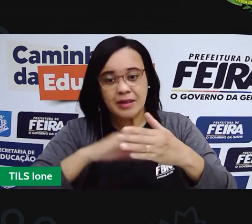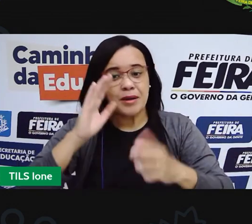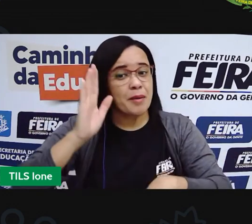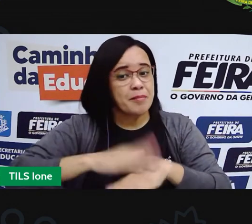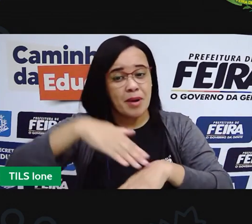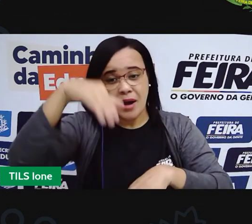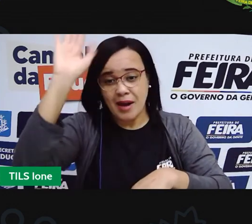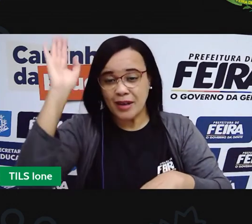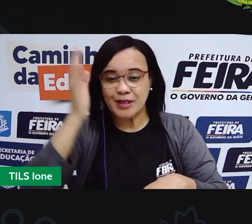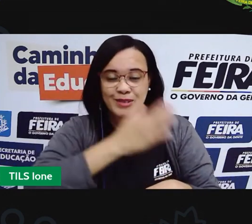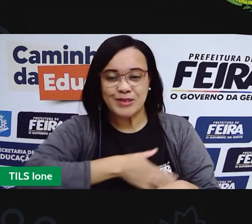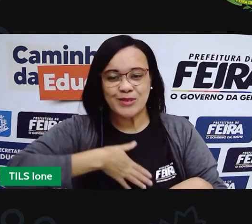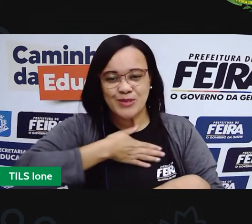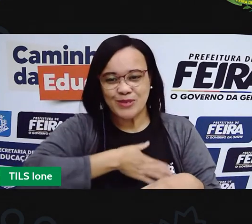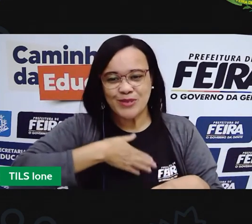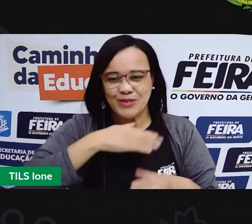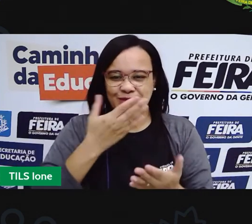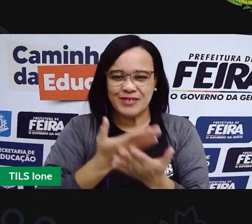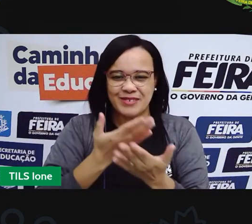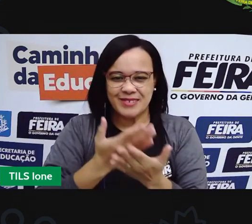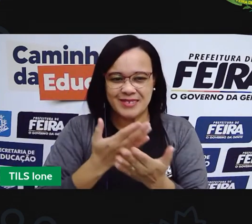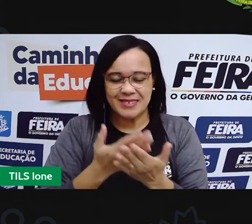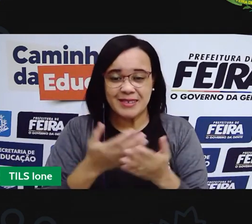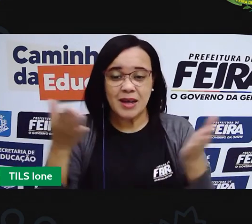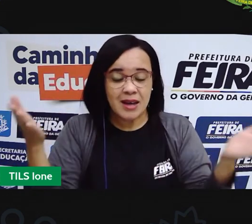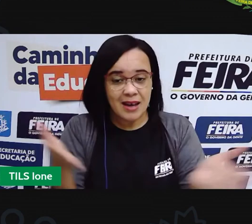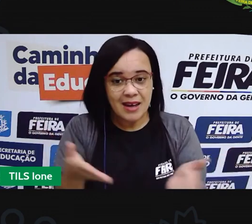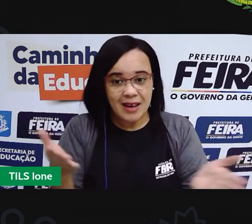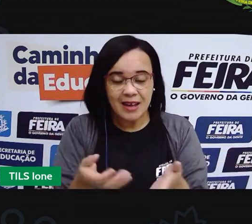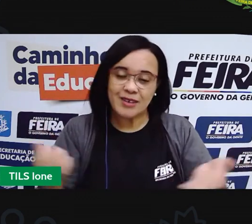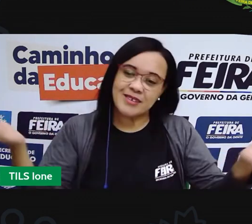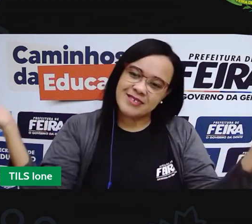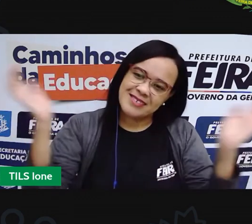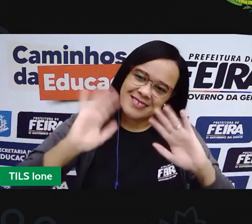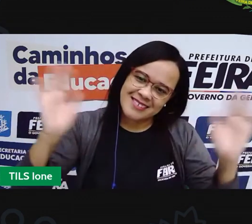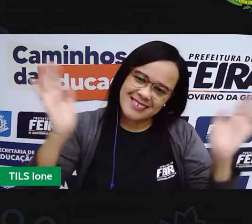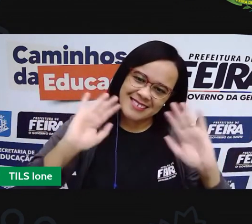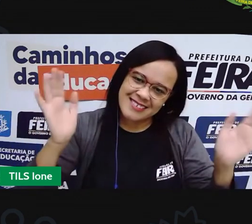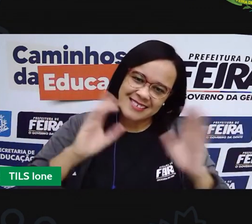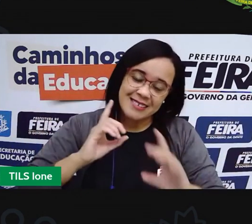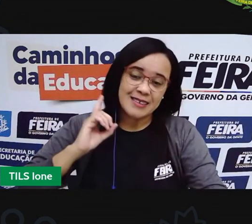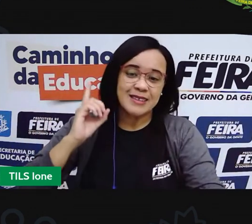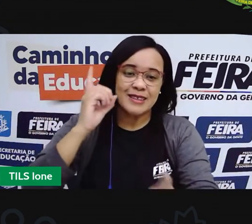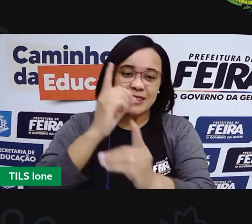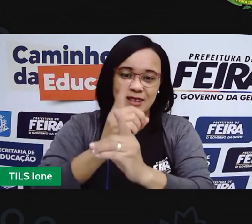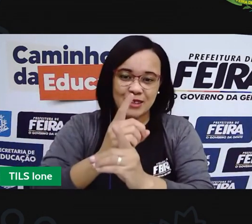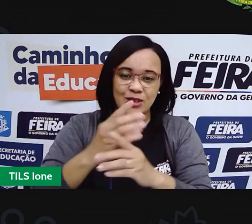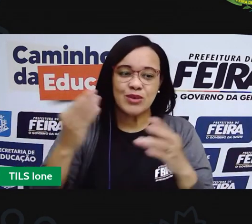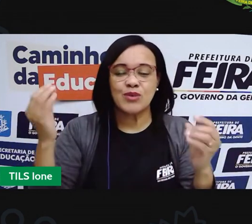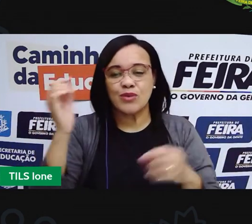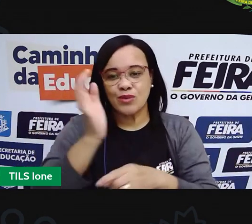gostou da aula, tá certo? Agora a gente vai se despedir e nos vemos no próximo encontro.